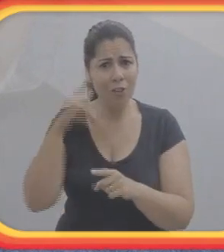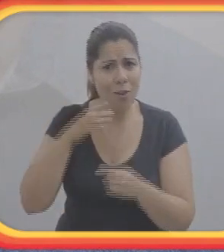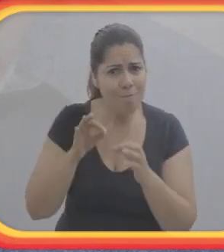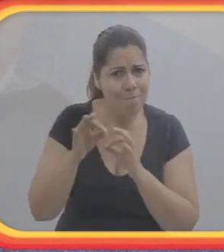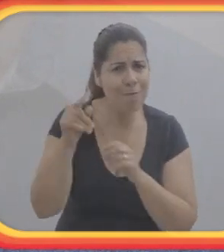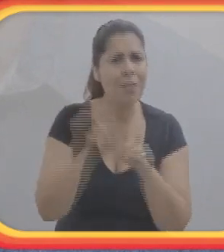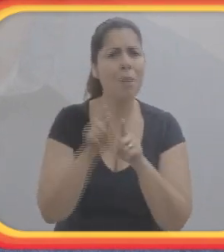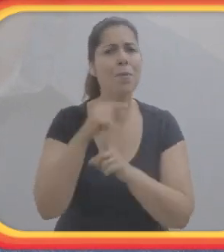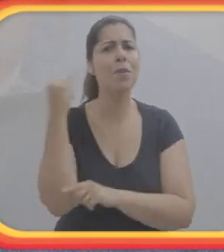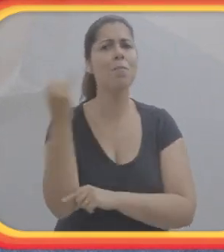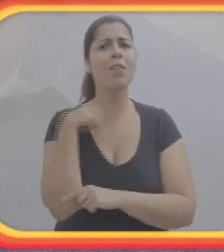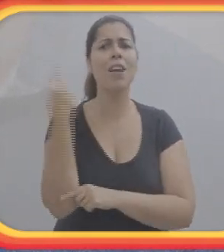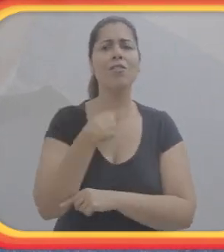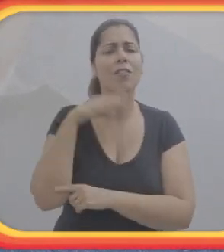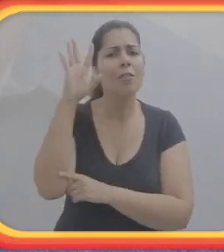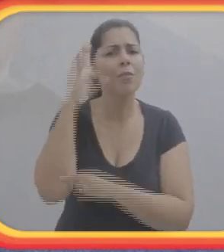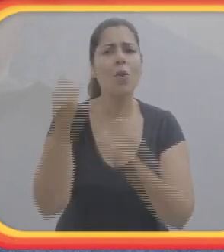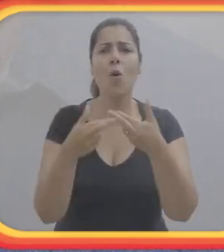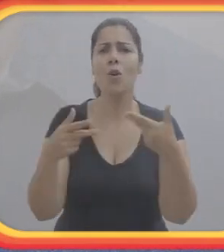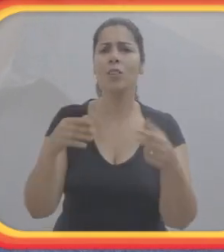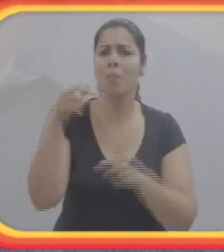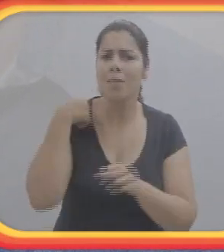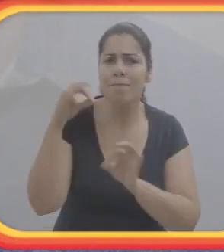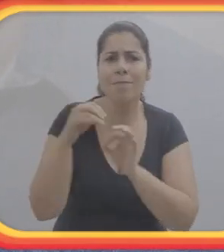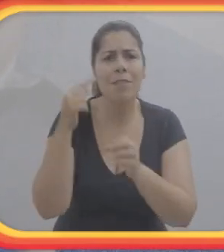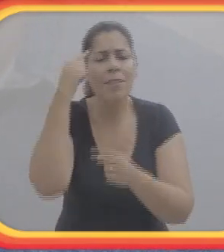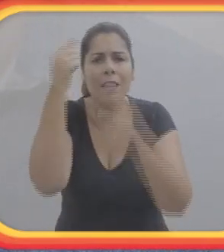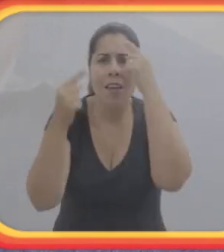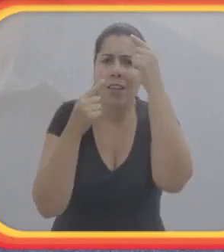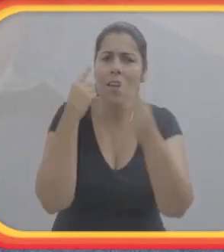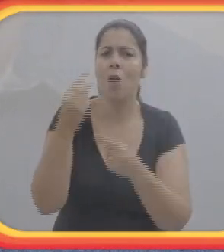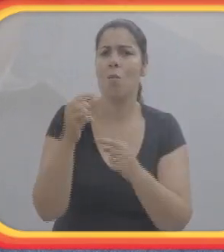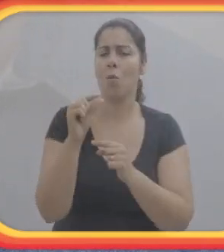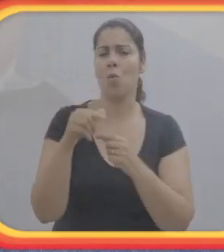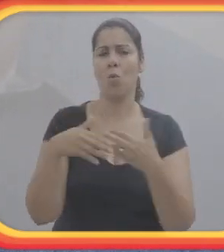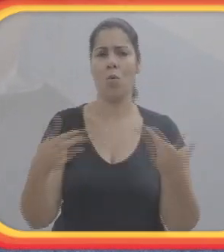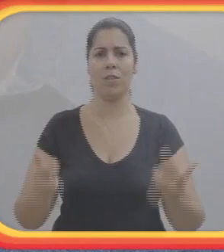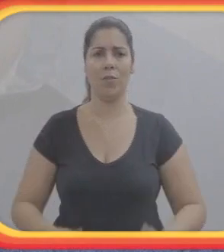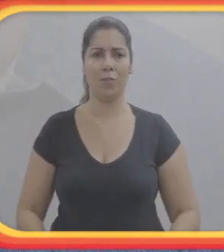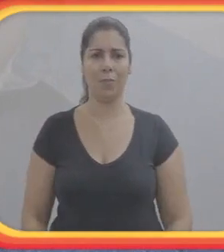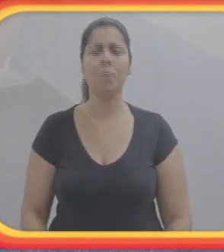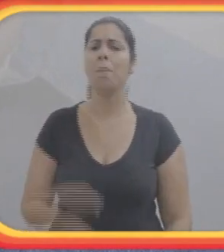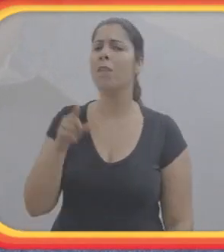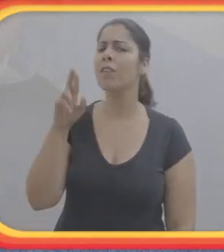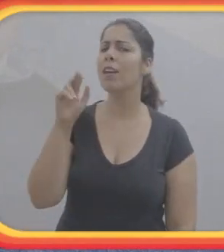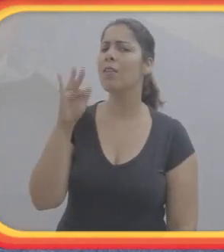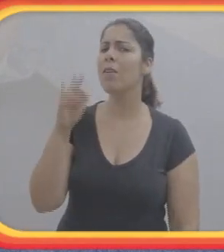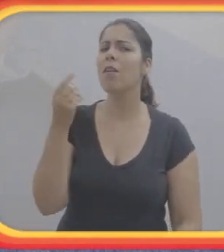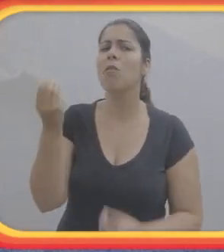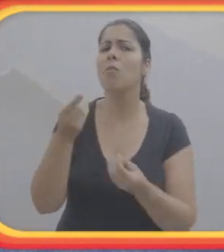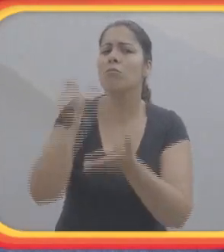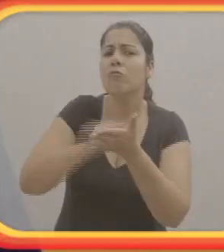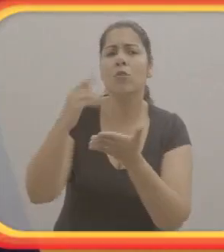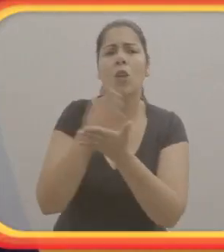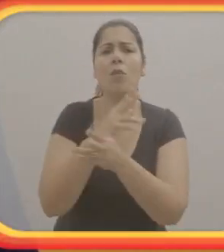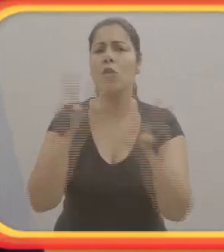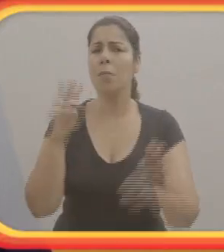que o livro saiu, porque eu acho que um distanciamento também é importante para a gente refletir sobre as coisas e tentar organizar um pouco as